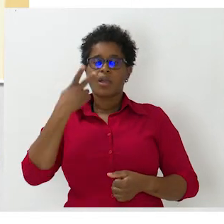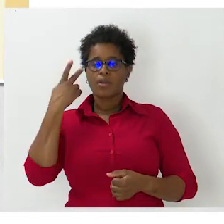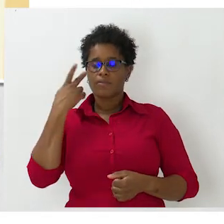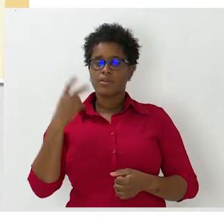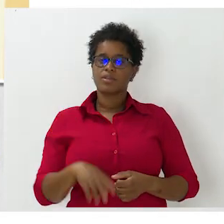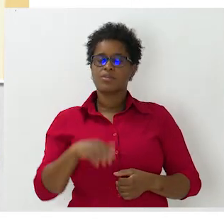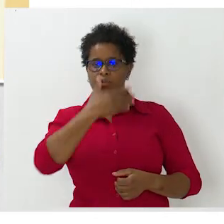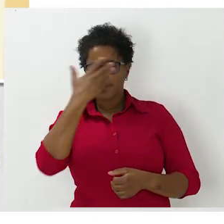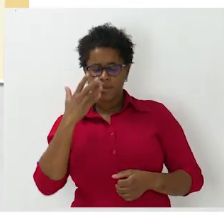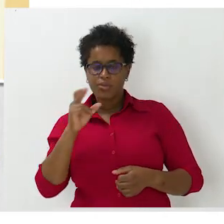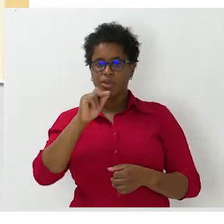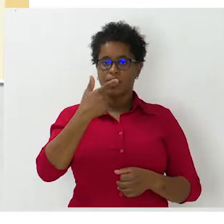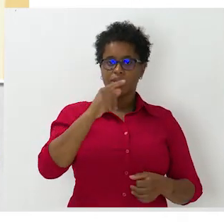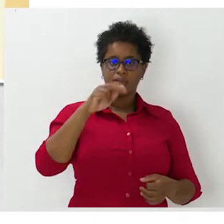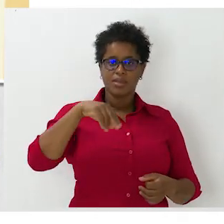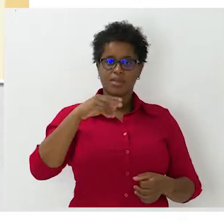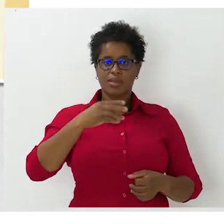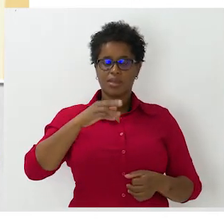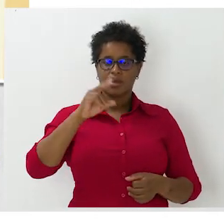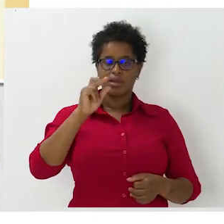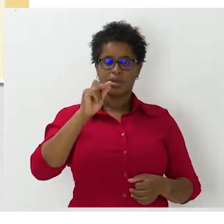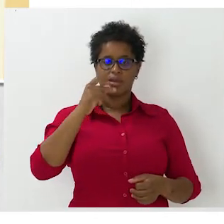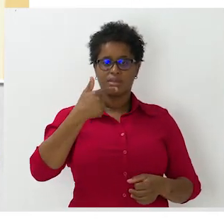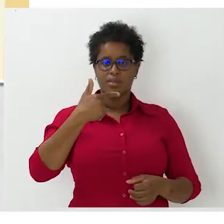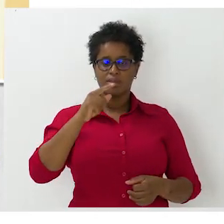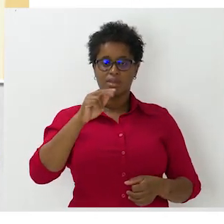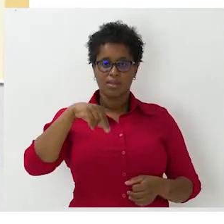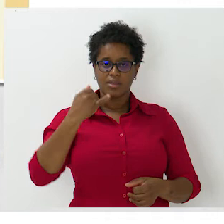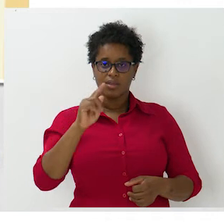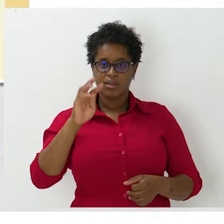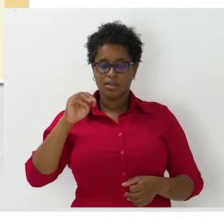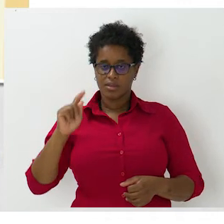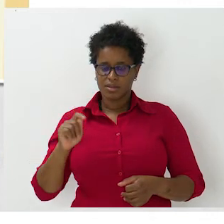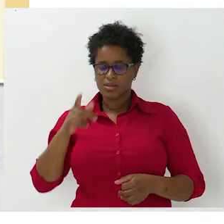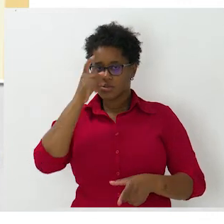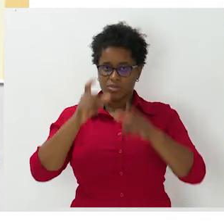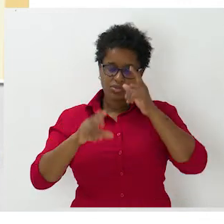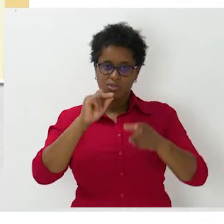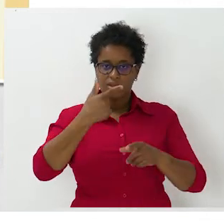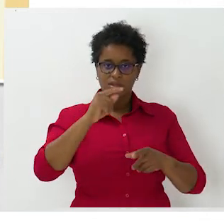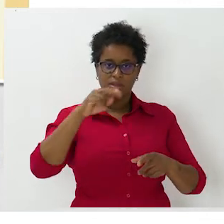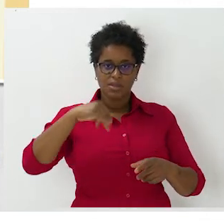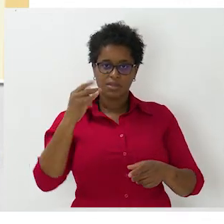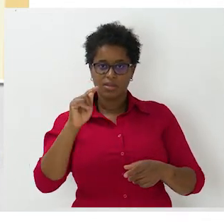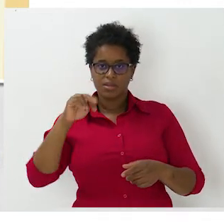vida cotidiana dos atenienses. Os atenienses que viviam no